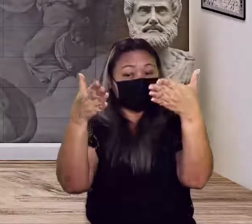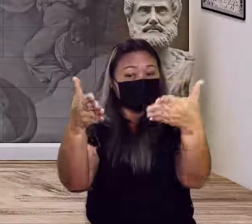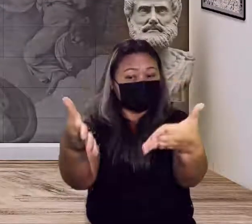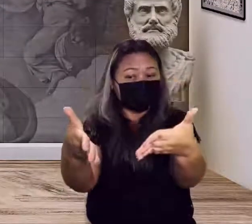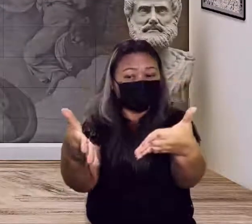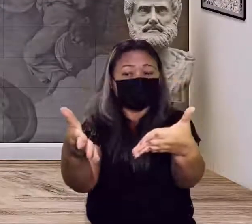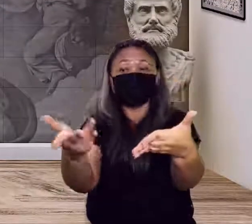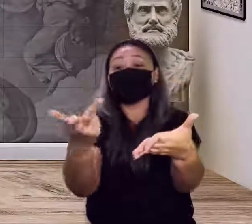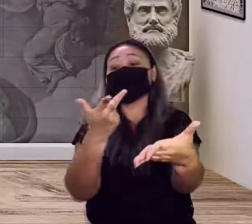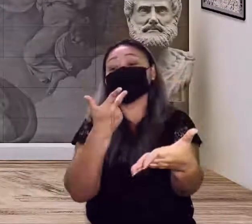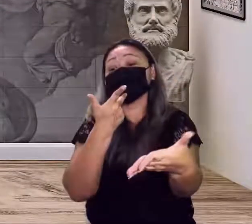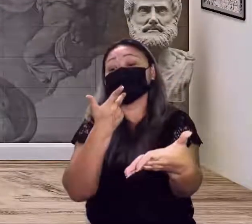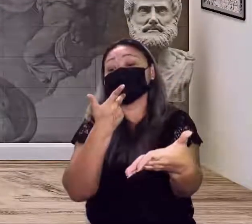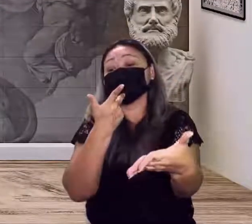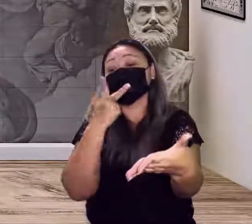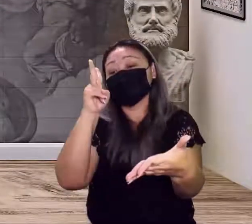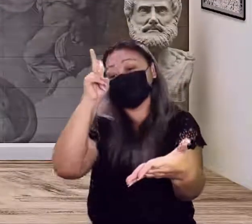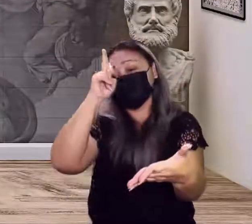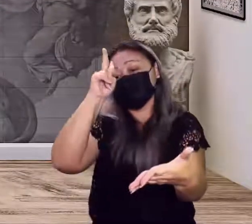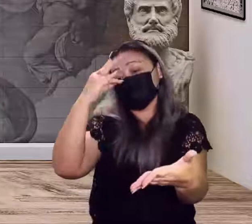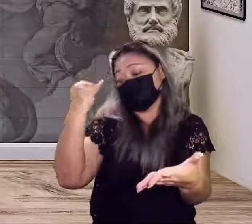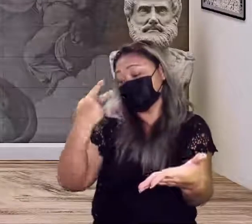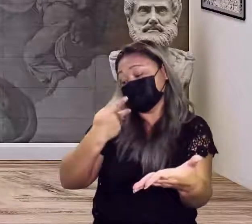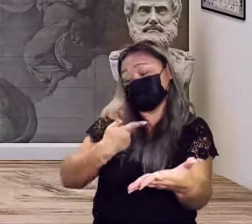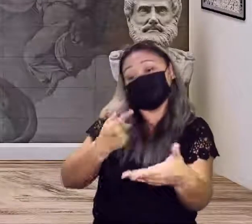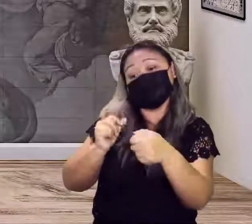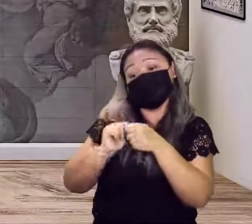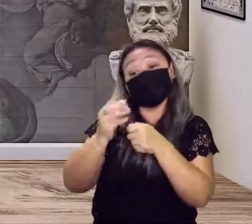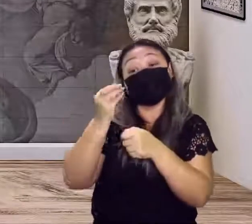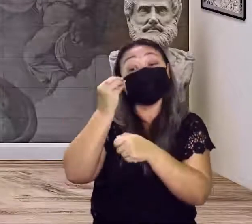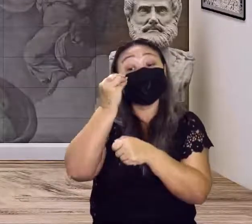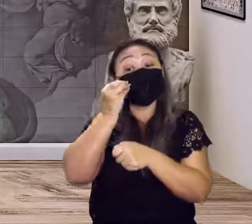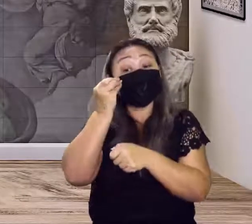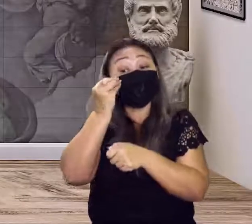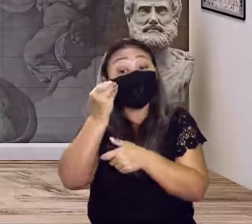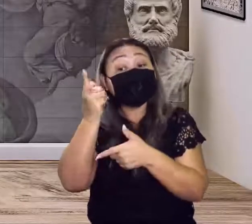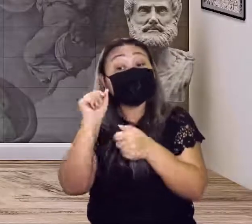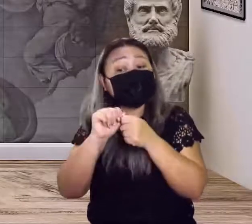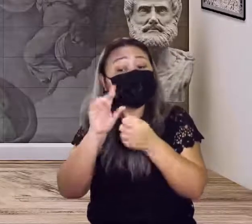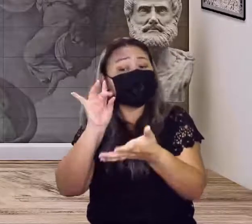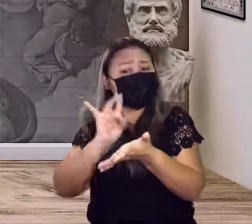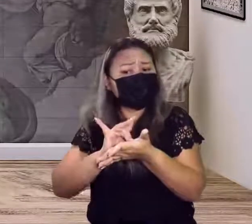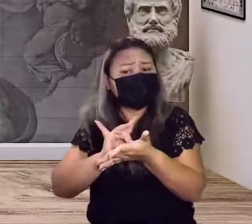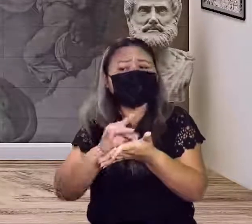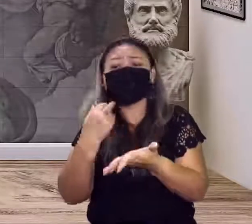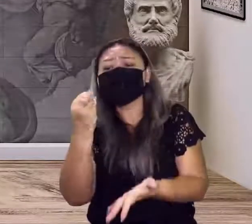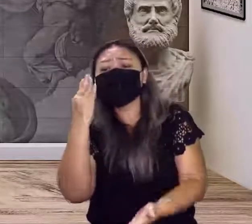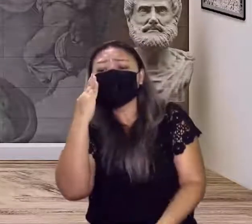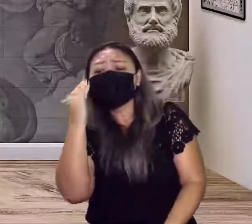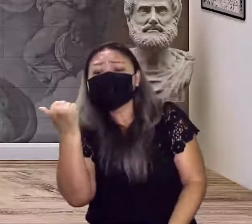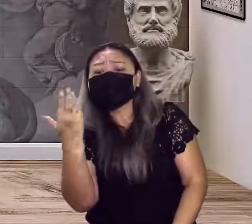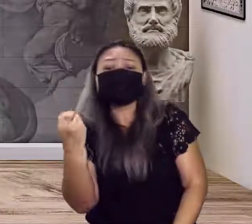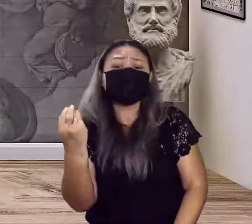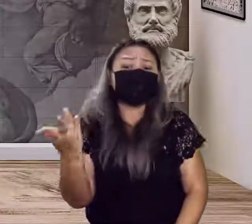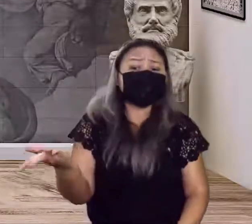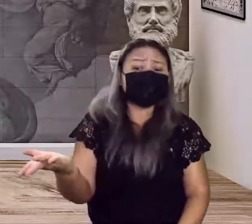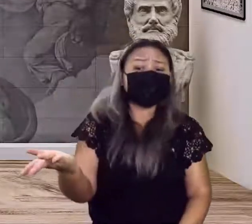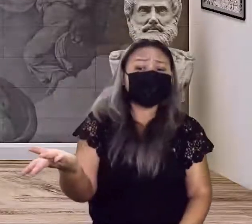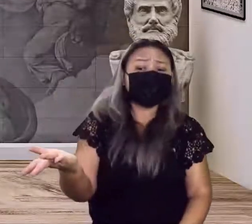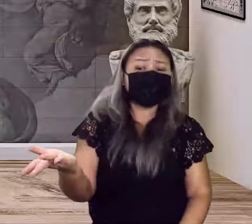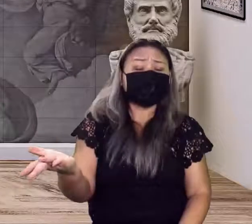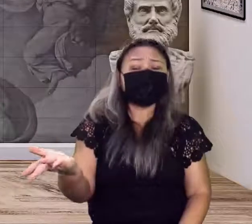e alguém falou a história para mim, eu tenho que verificar se é verdadeiro. Claro, como é que eu vou saber se não é?